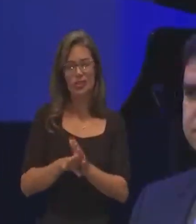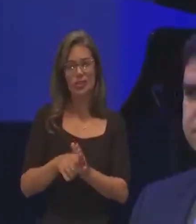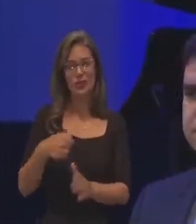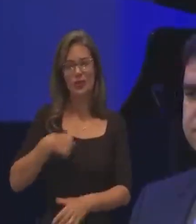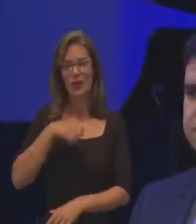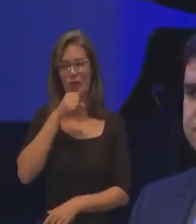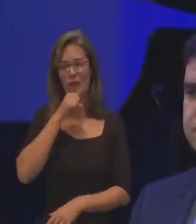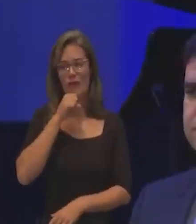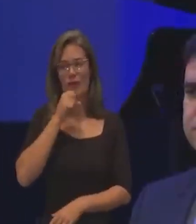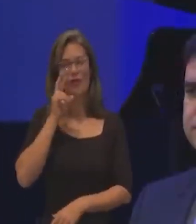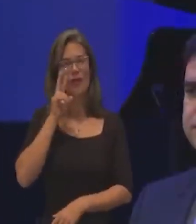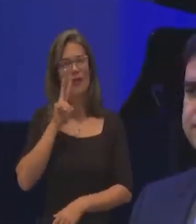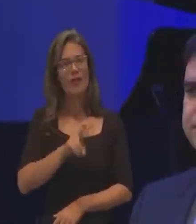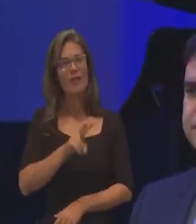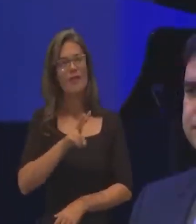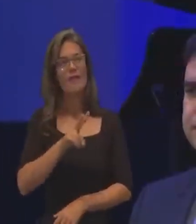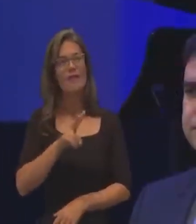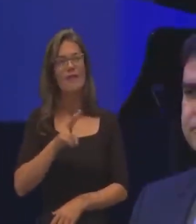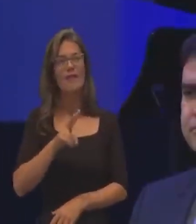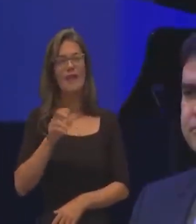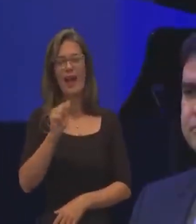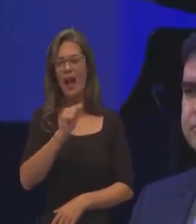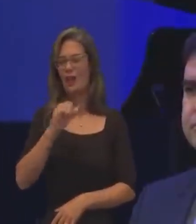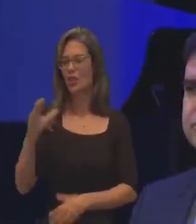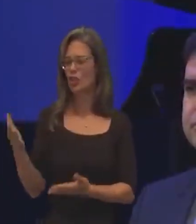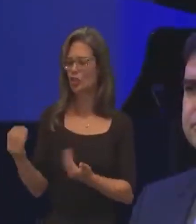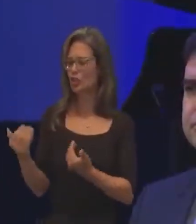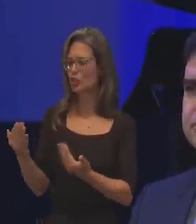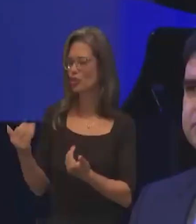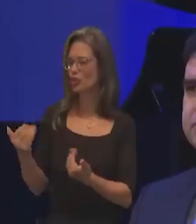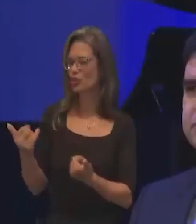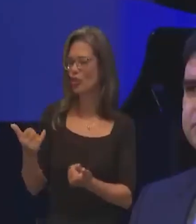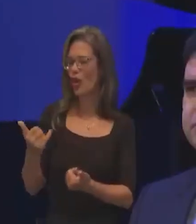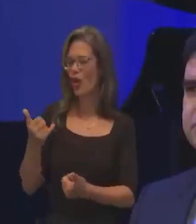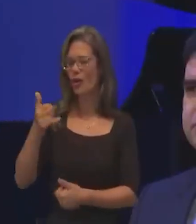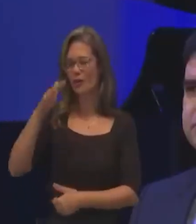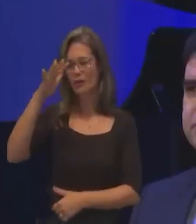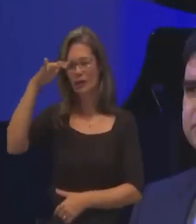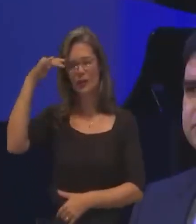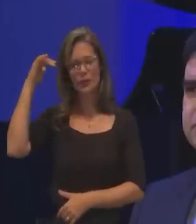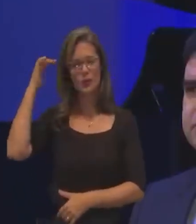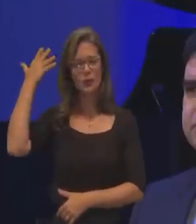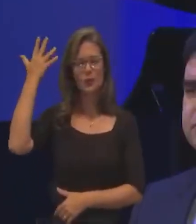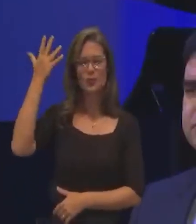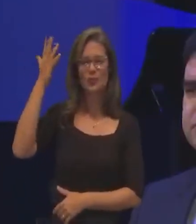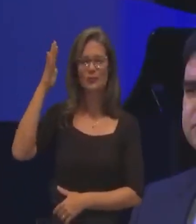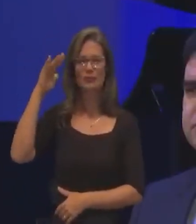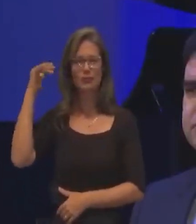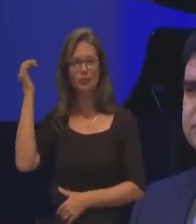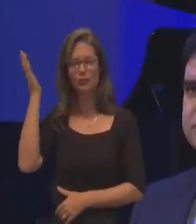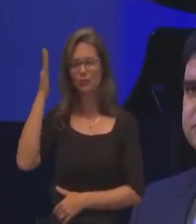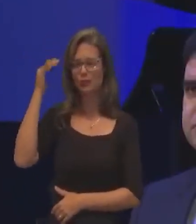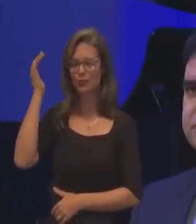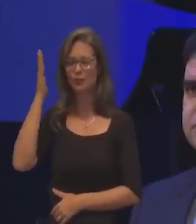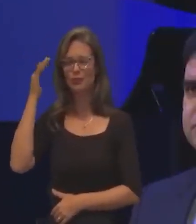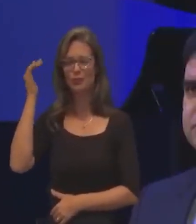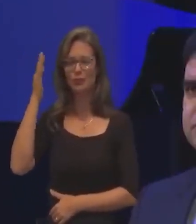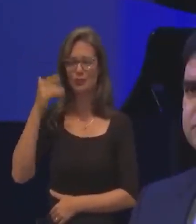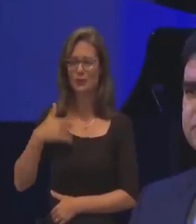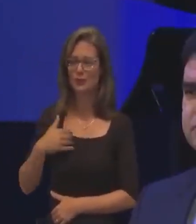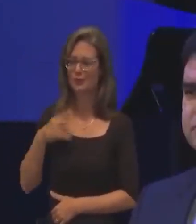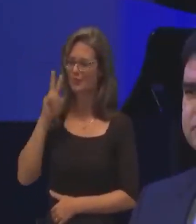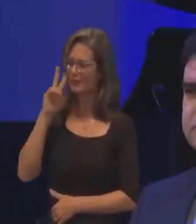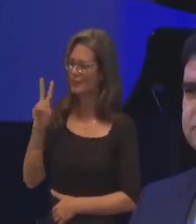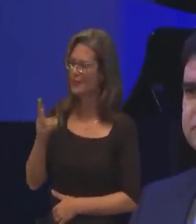Eu vejo esses meninos com cabelo bonito, o vento bate e o cabelo vai, o cabelo vem. Eu falo: Senhor da